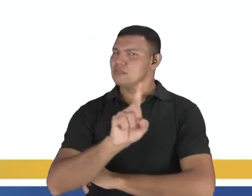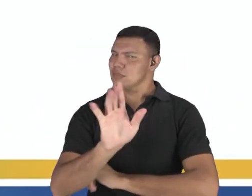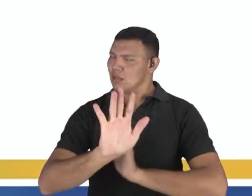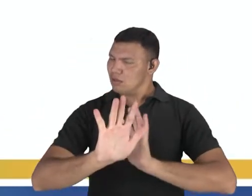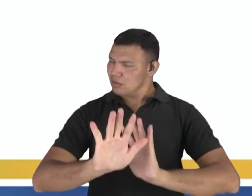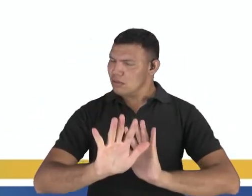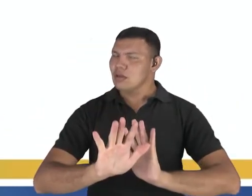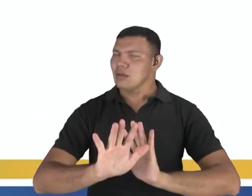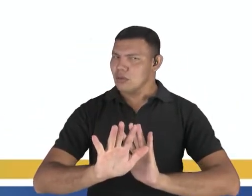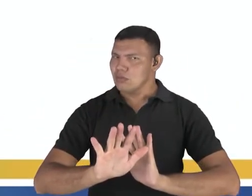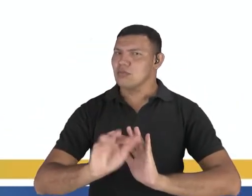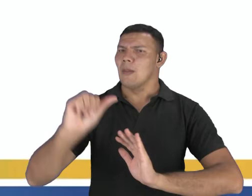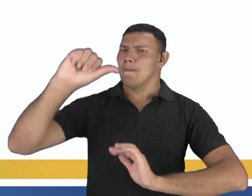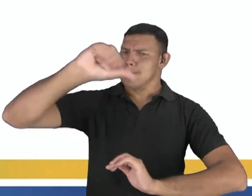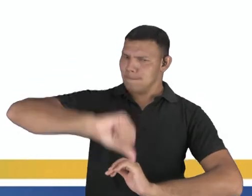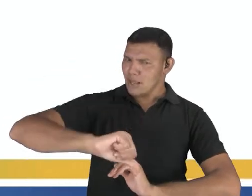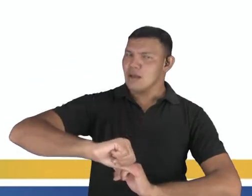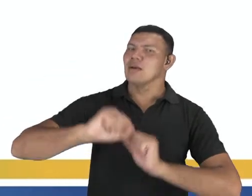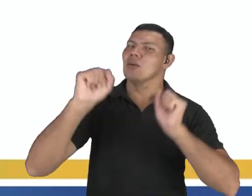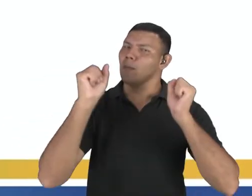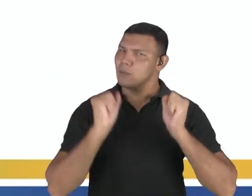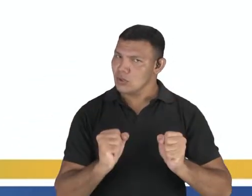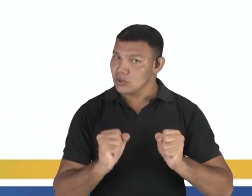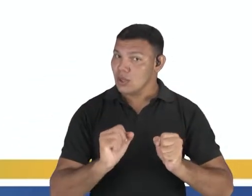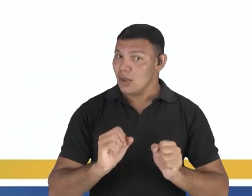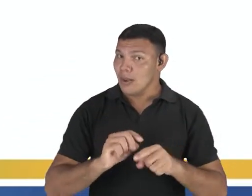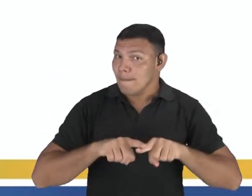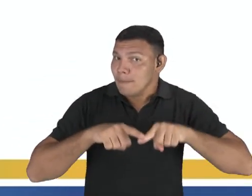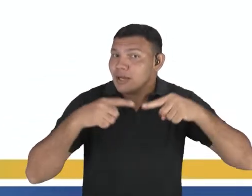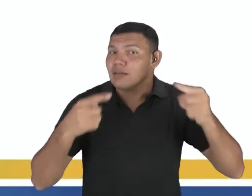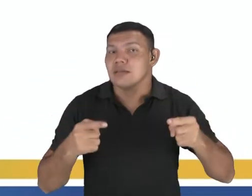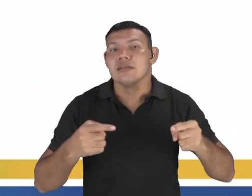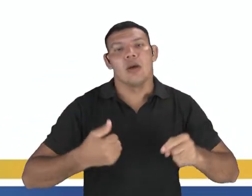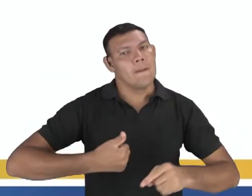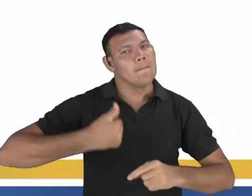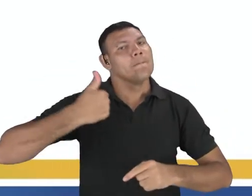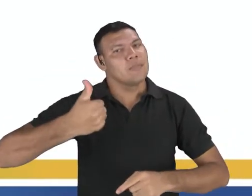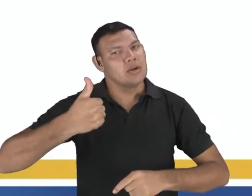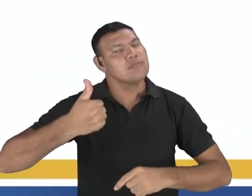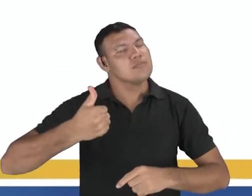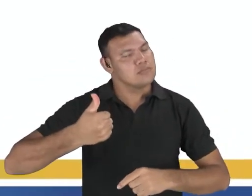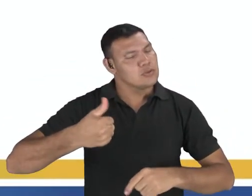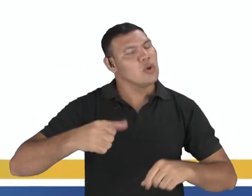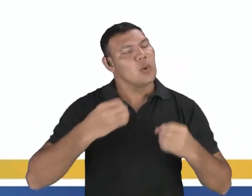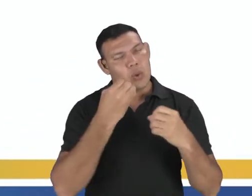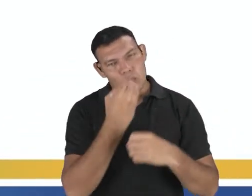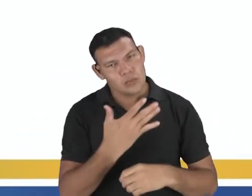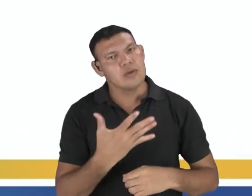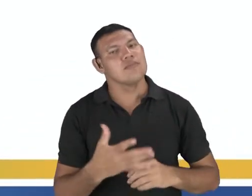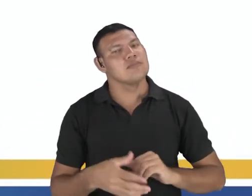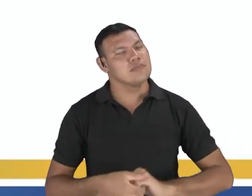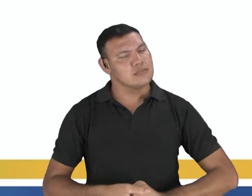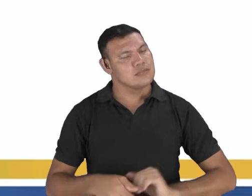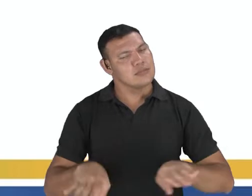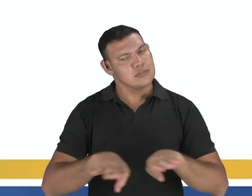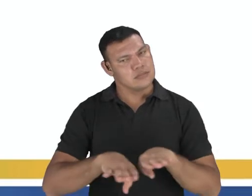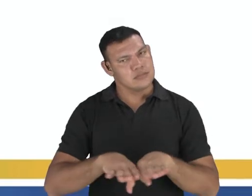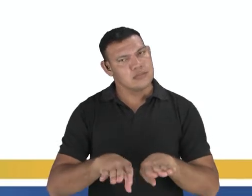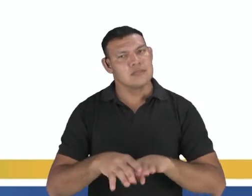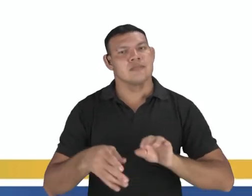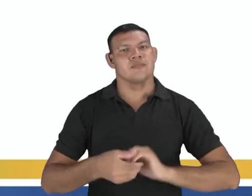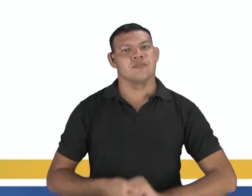contrário, pode ser algo negativo, mas também pode ser algo positivo. Você pode dar uma crítica boa, você pode